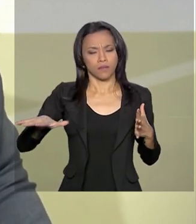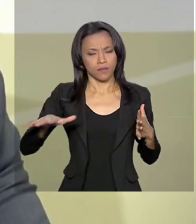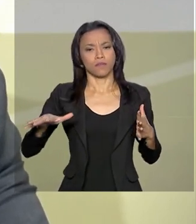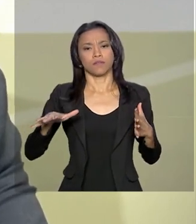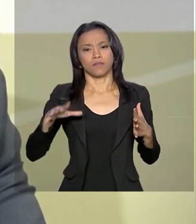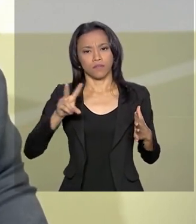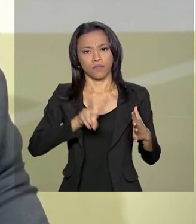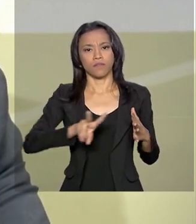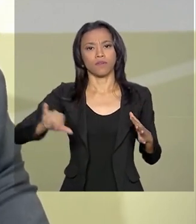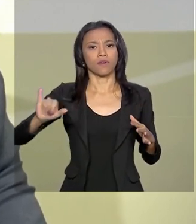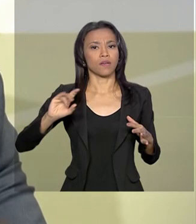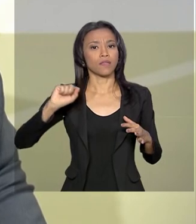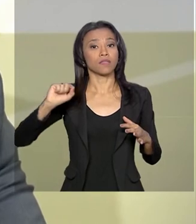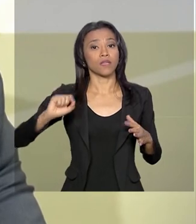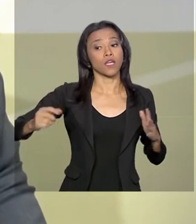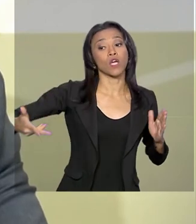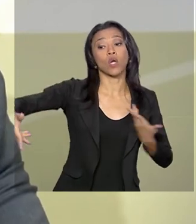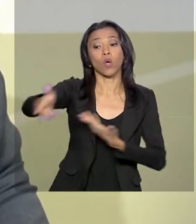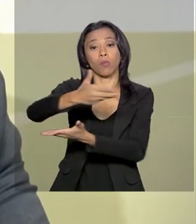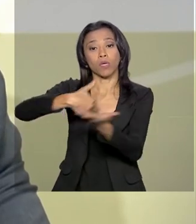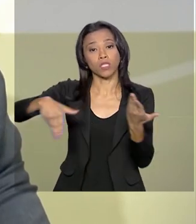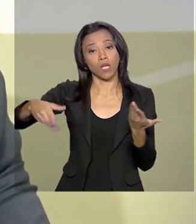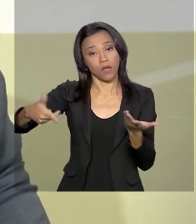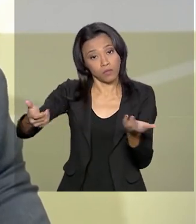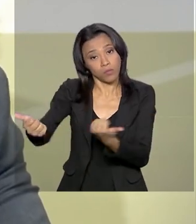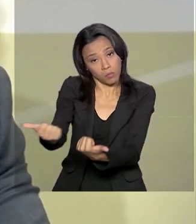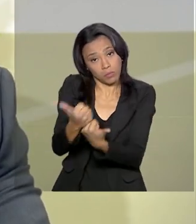serem compartilhados investimentos com a área privada.